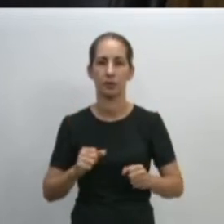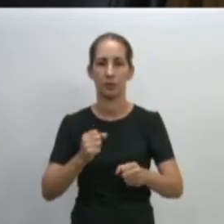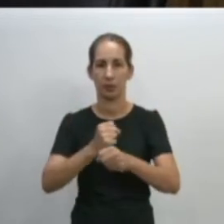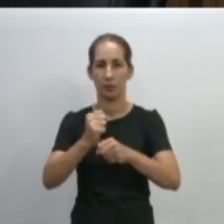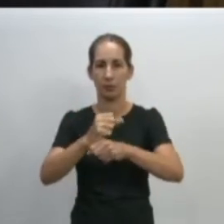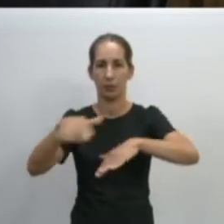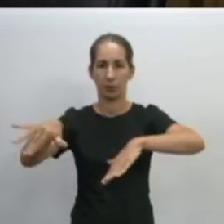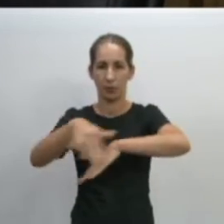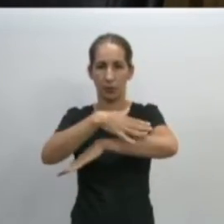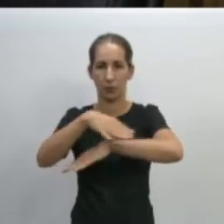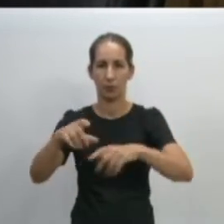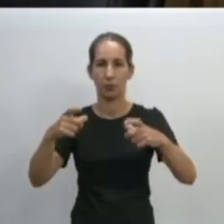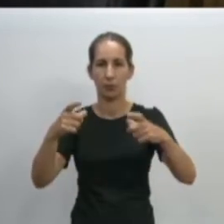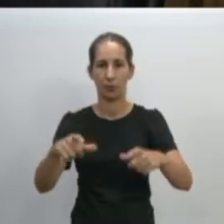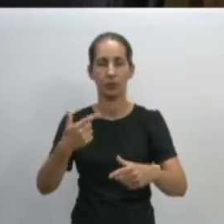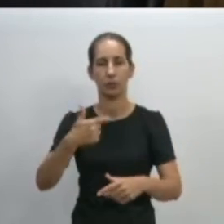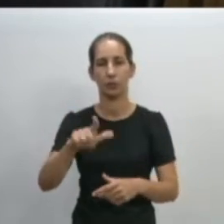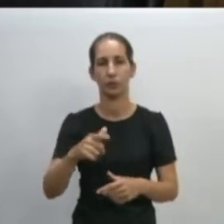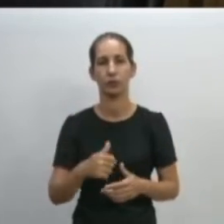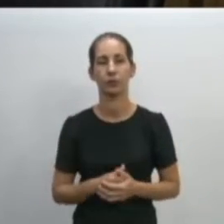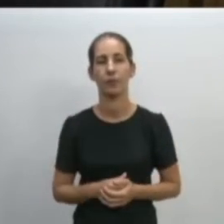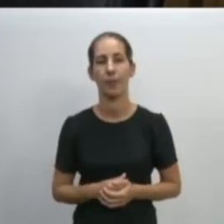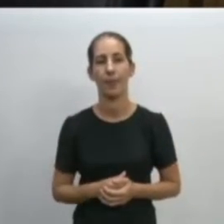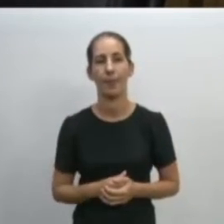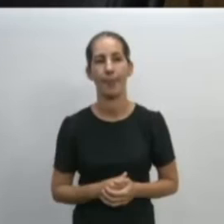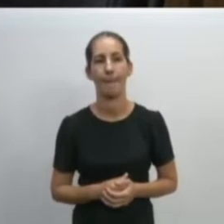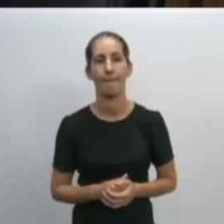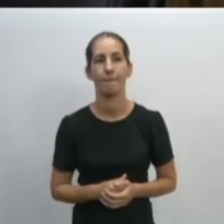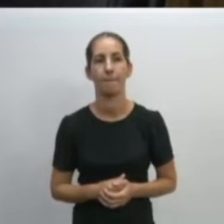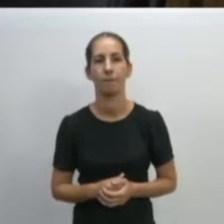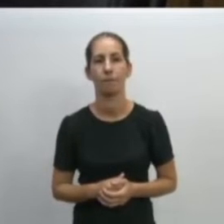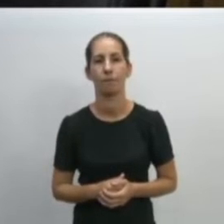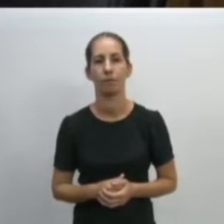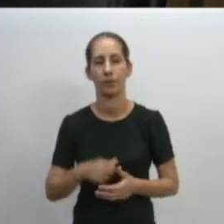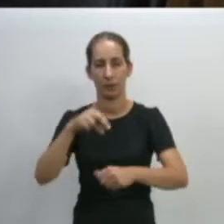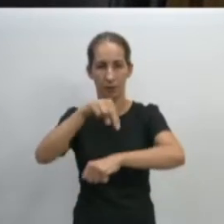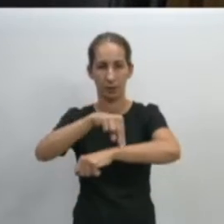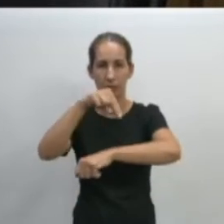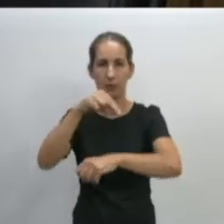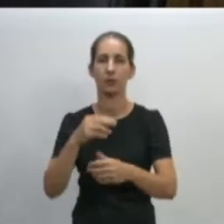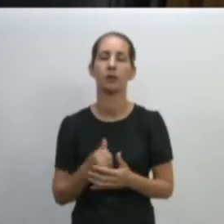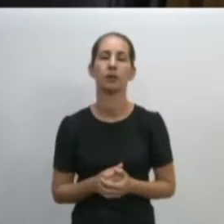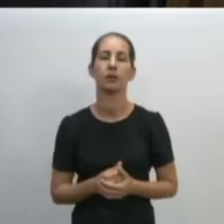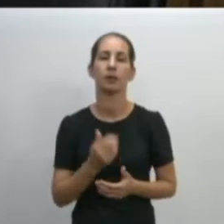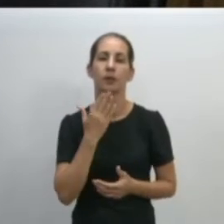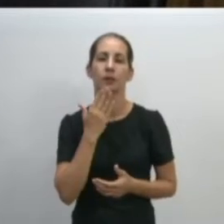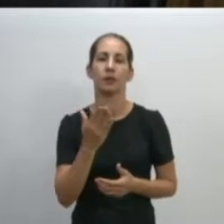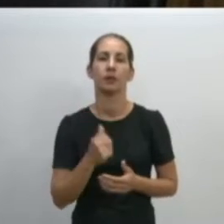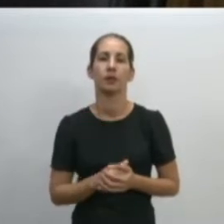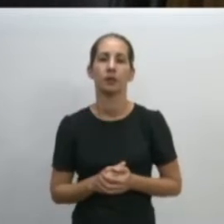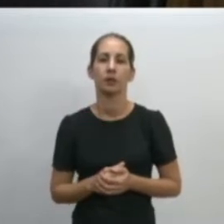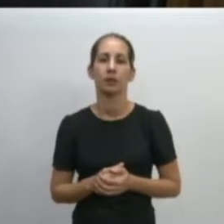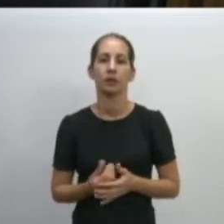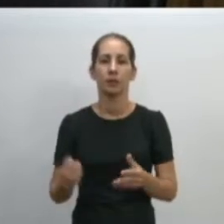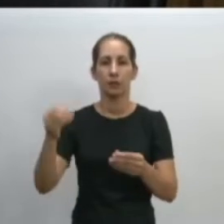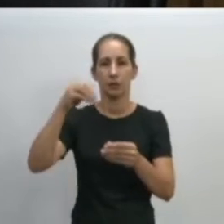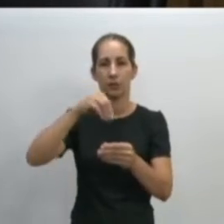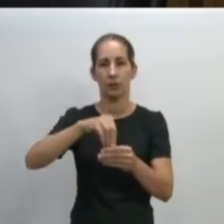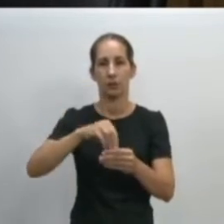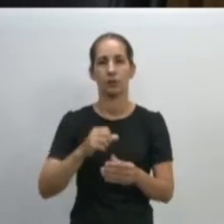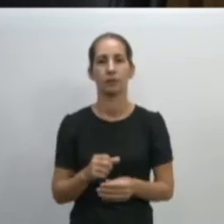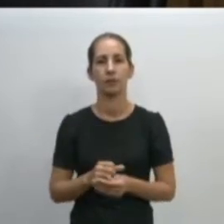de lobo. Está repetido aqui esse. Vereadora Nina Souza requer instalação